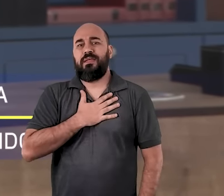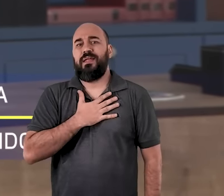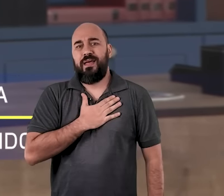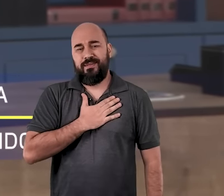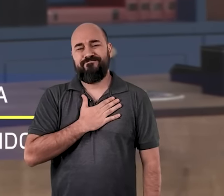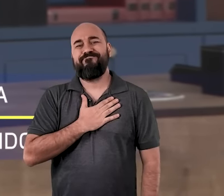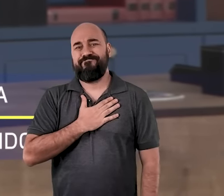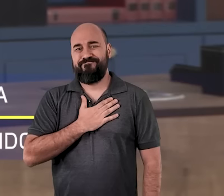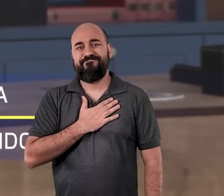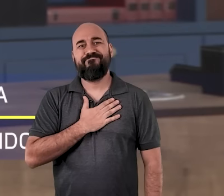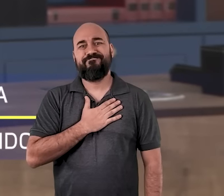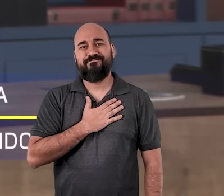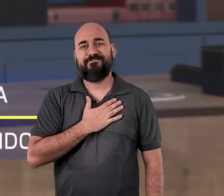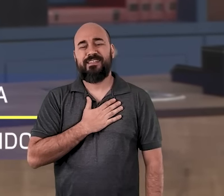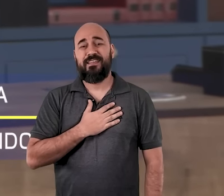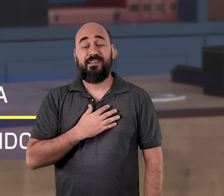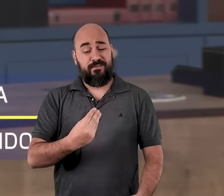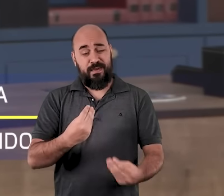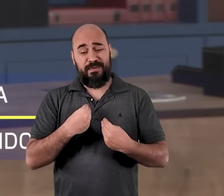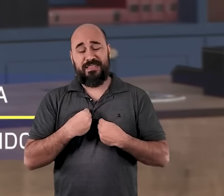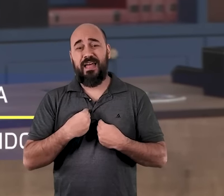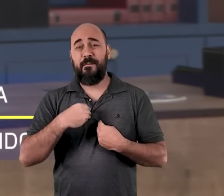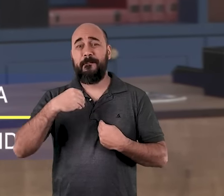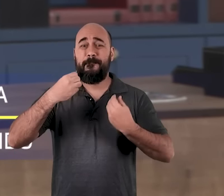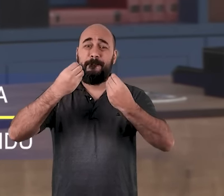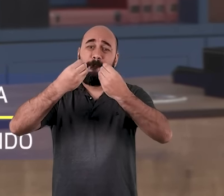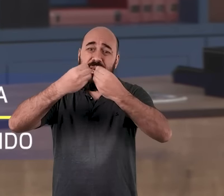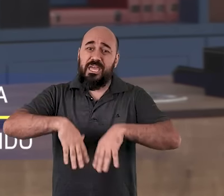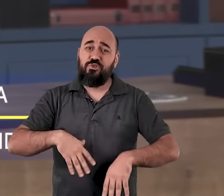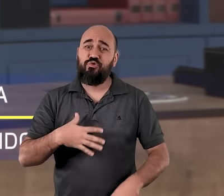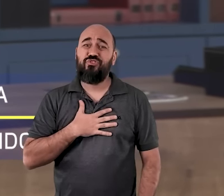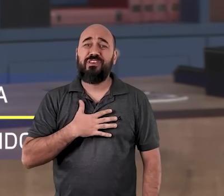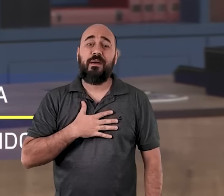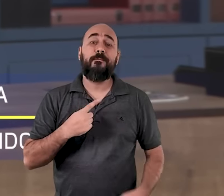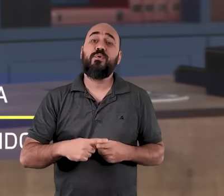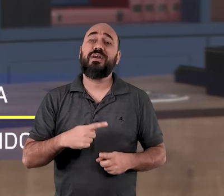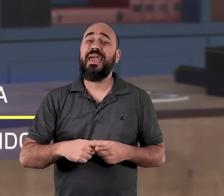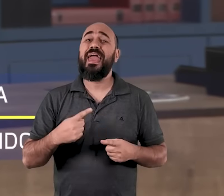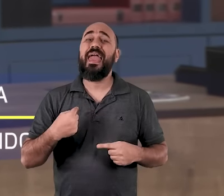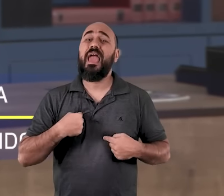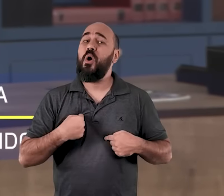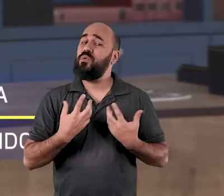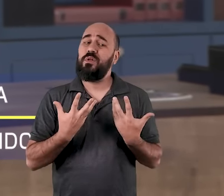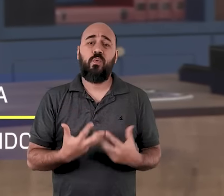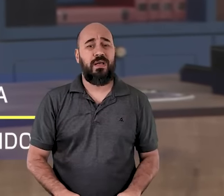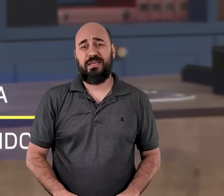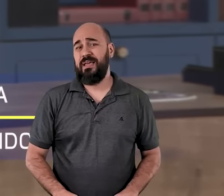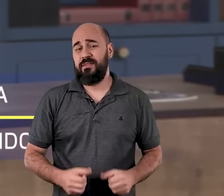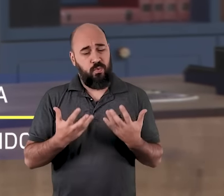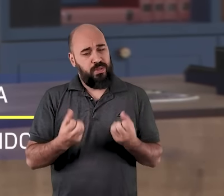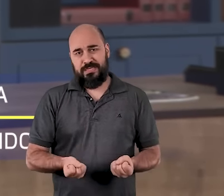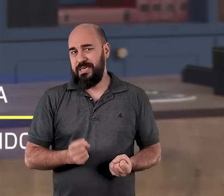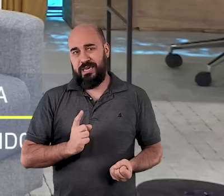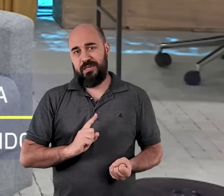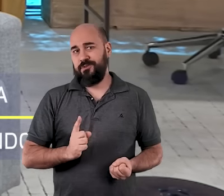condenam, nos endurecem, endurecem nosso coração e nos afastam ainda mais do Senhor.